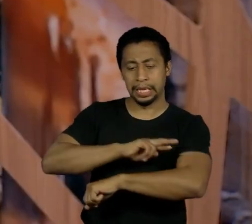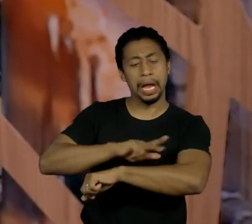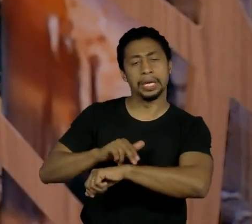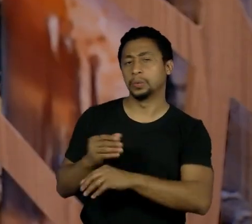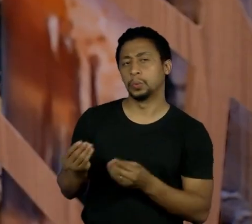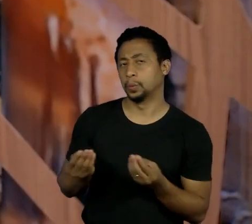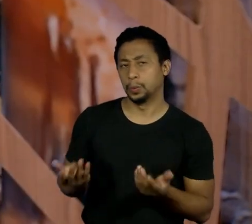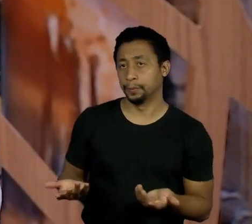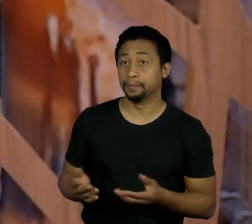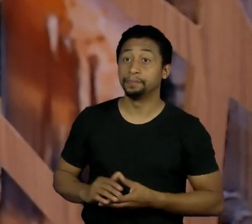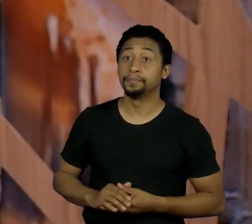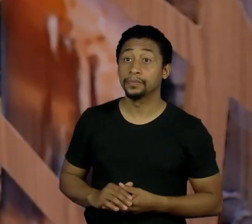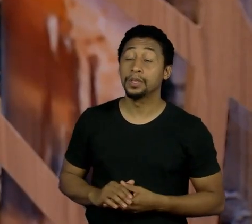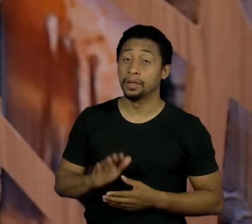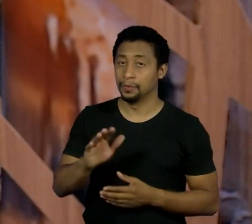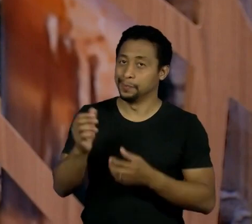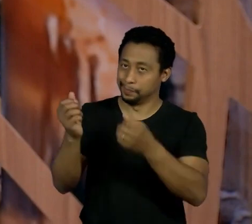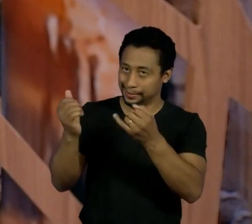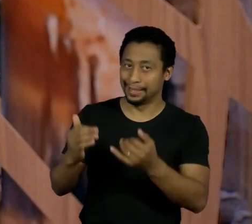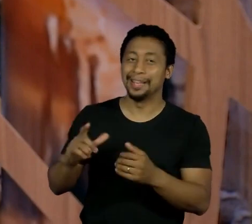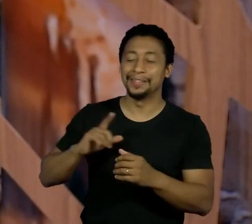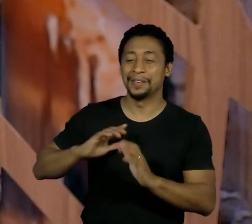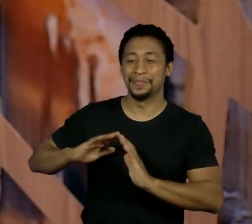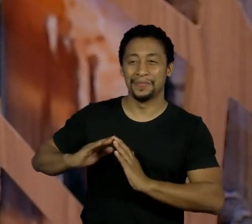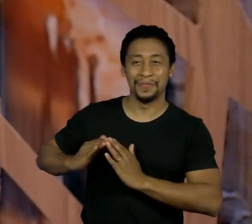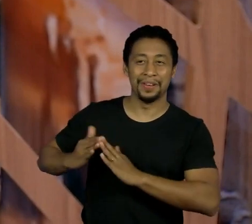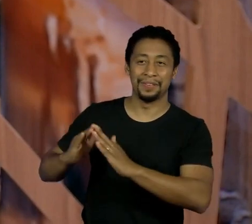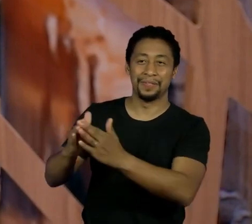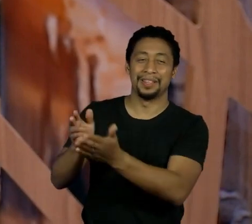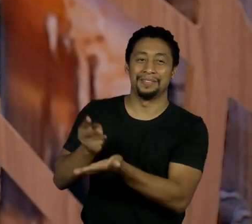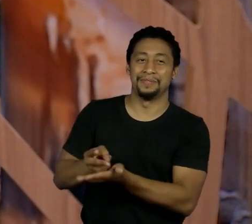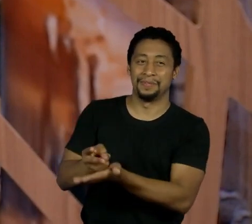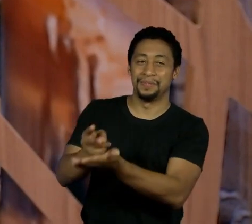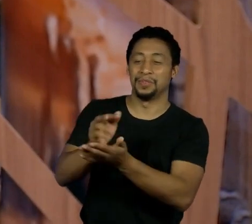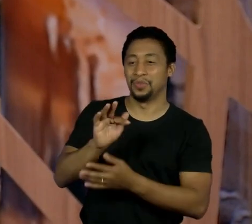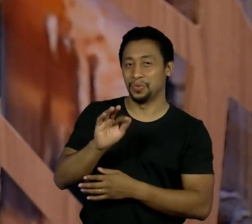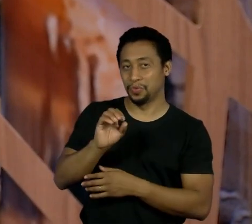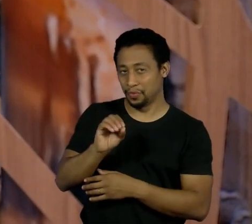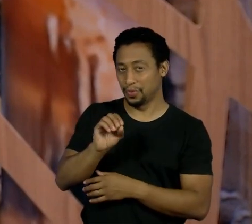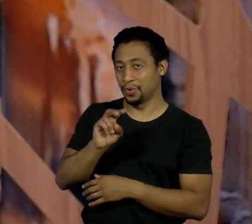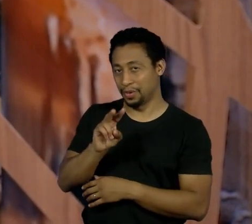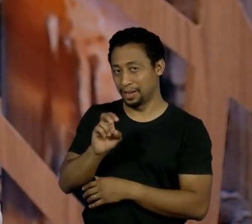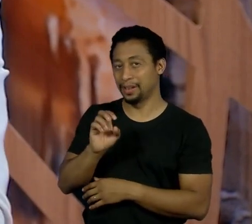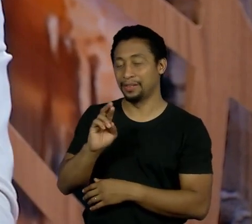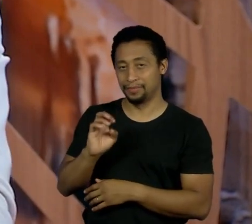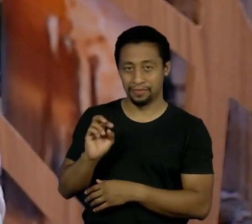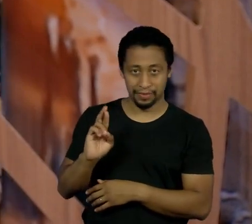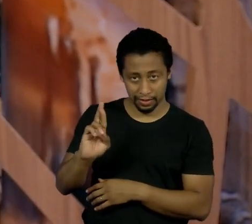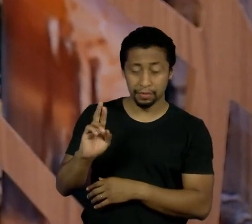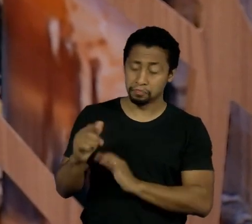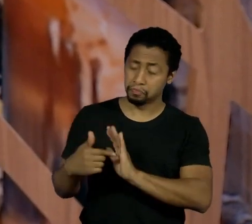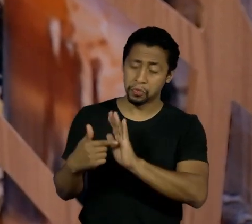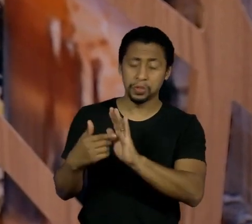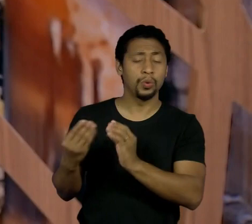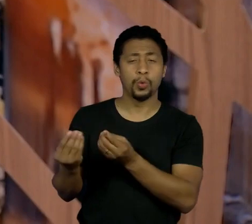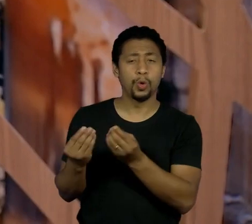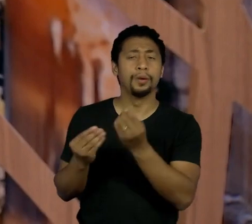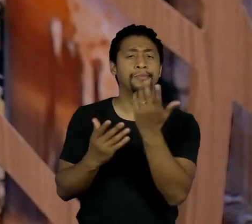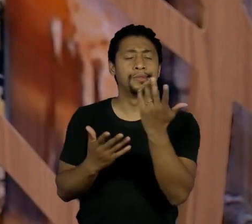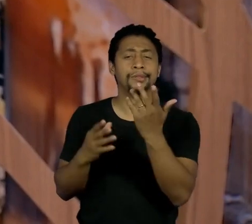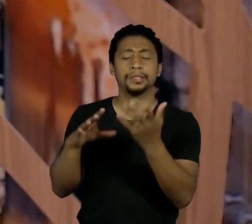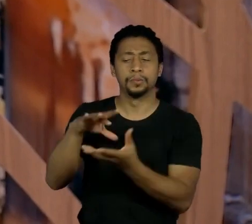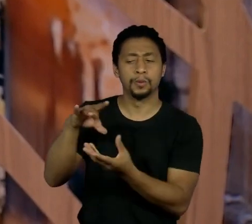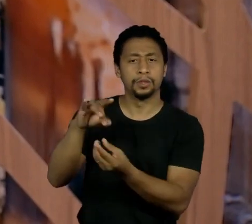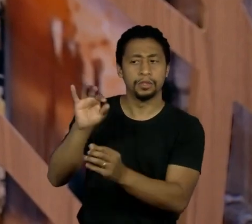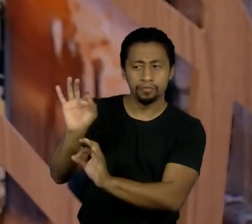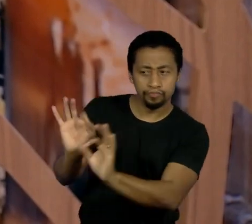um projeto chamado Favela Forever, que é onde a gente tenta trazer a democratização do acesso à justiça e realizar o